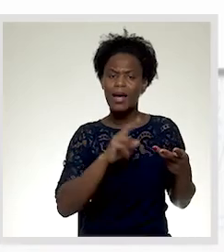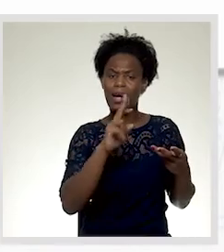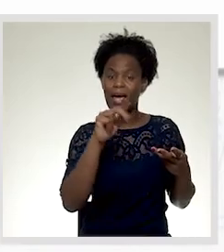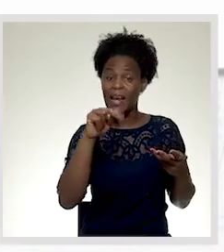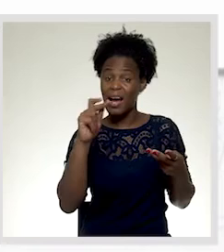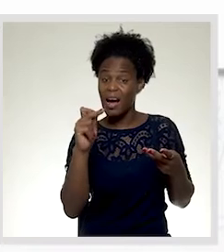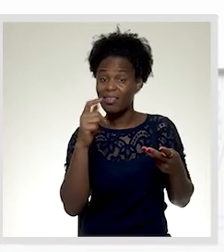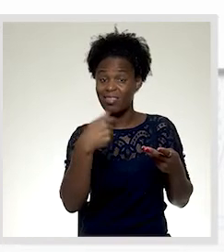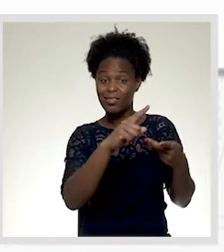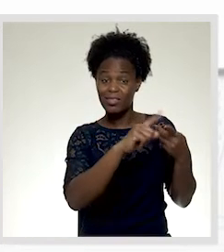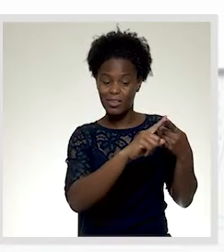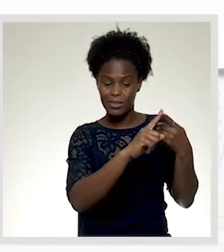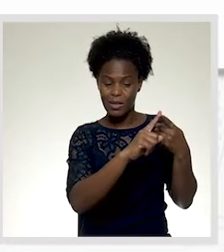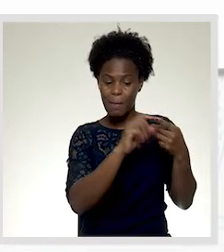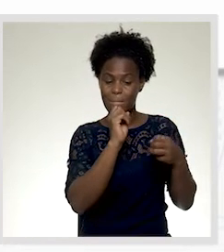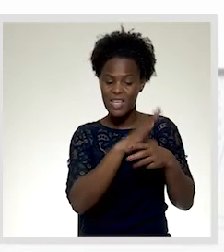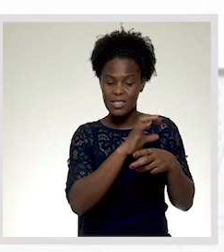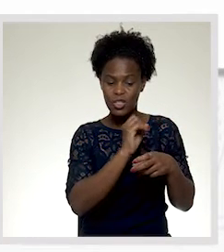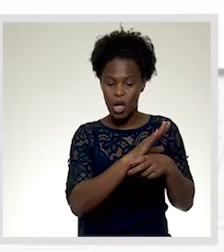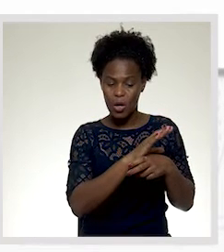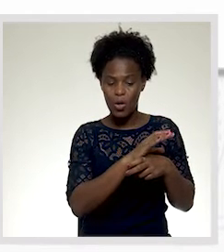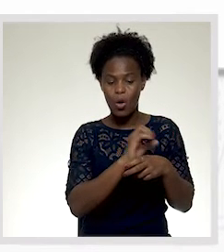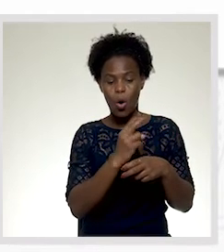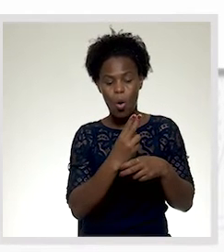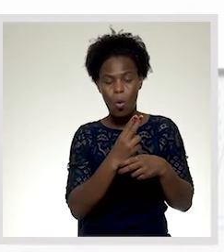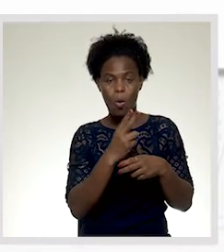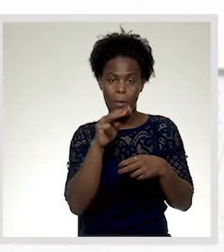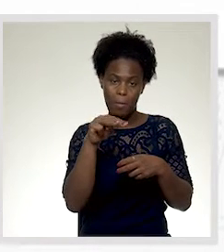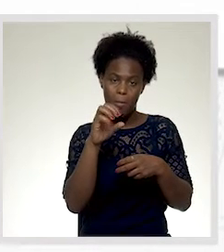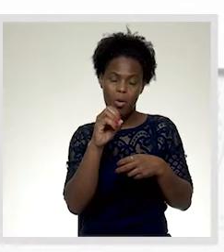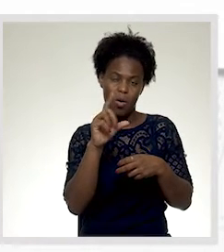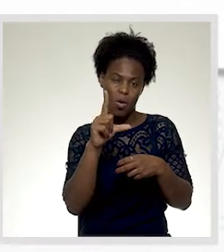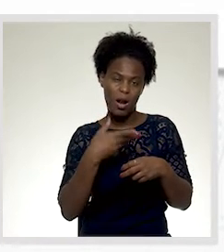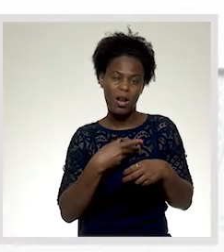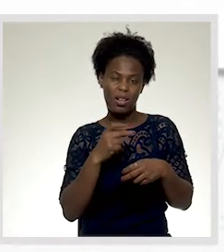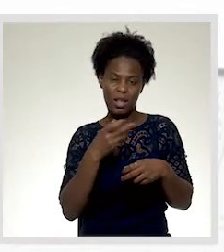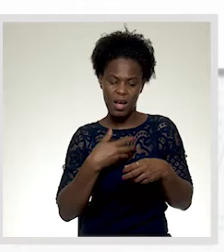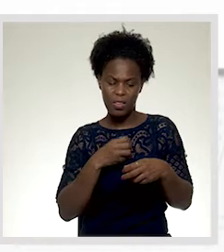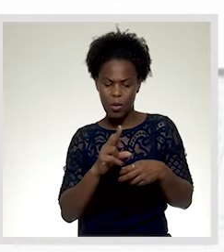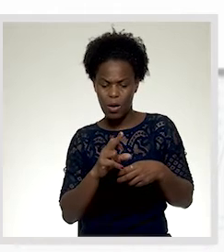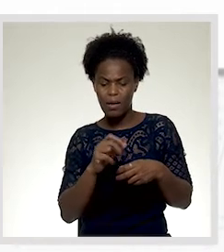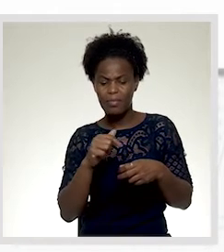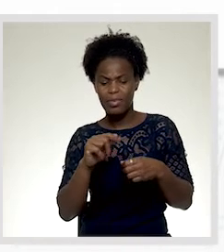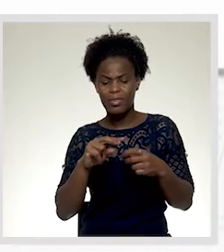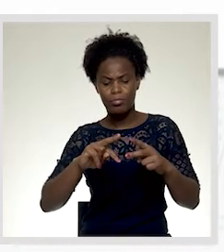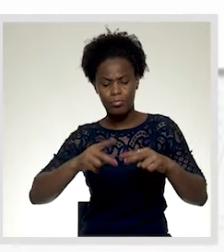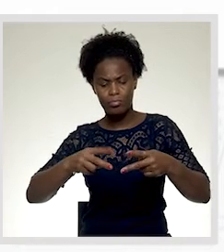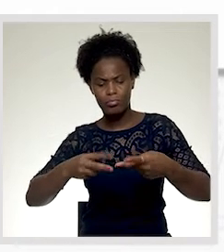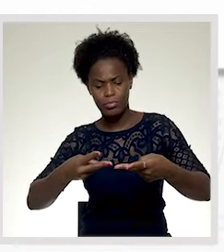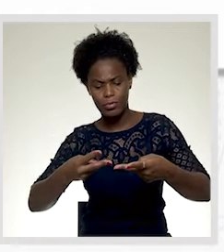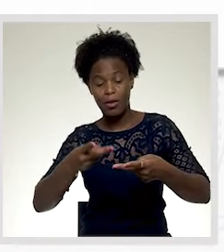3 tipos de RNA. Temos RNA mensageiro ou moldador, não é? Que é o RNA que